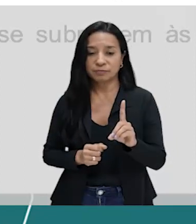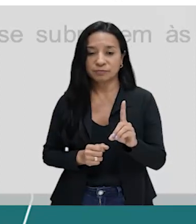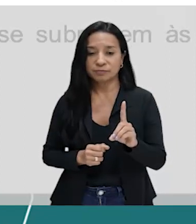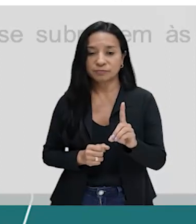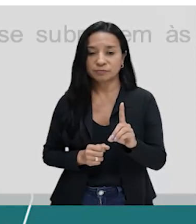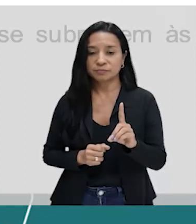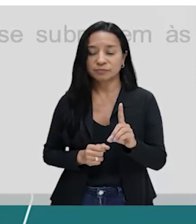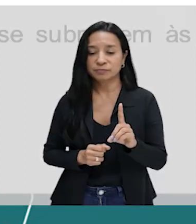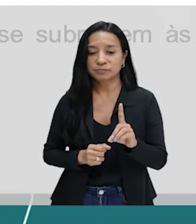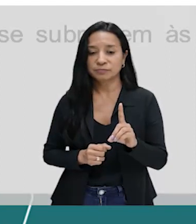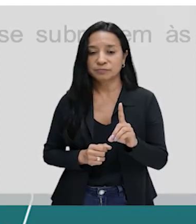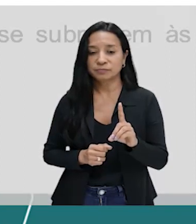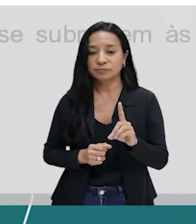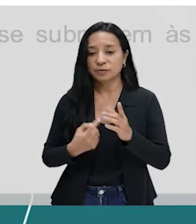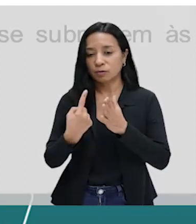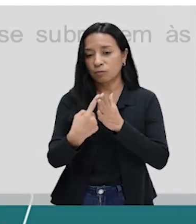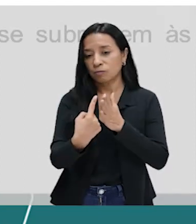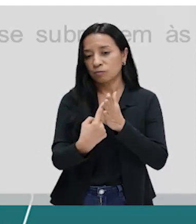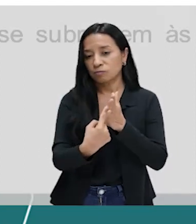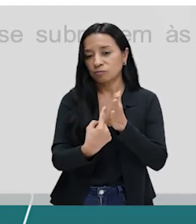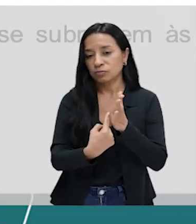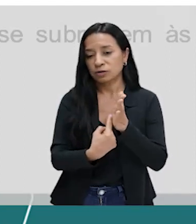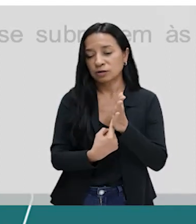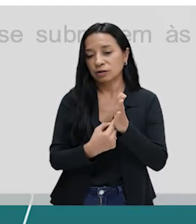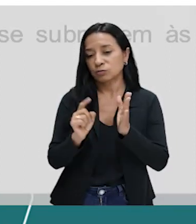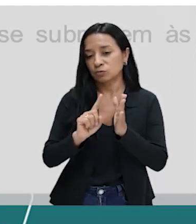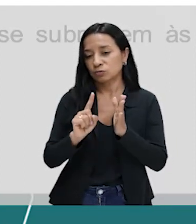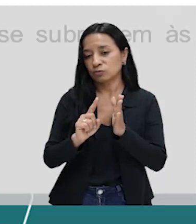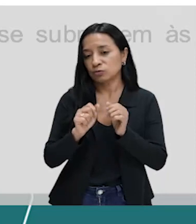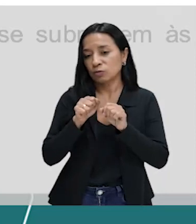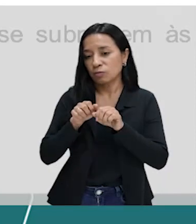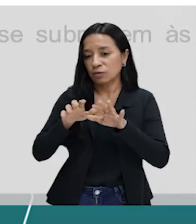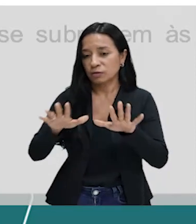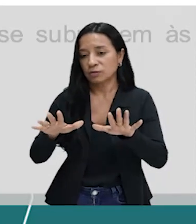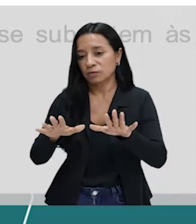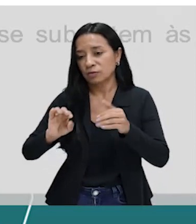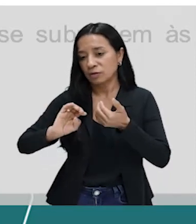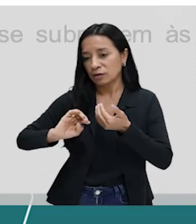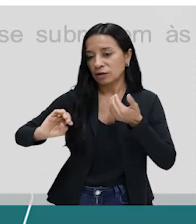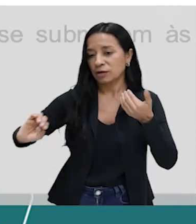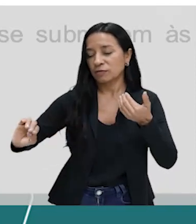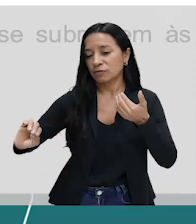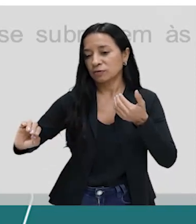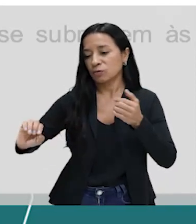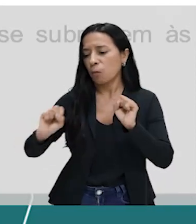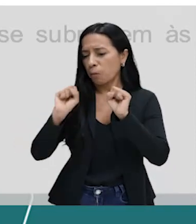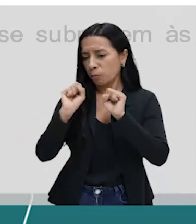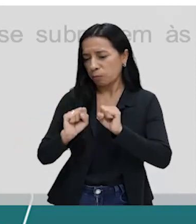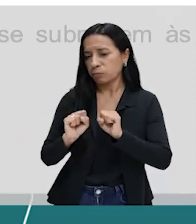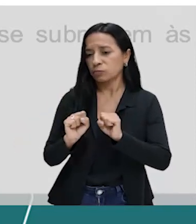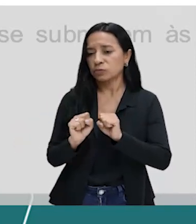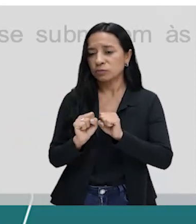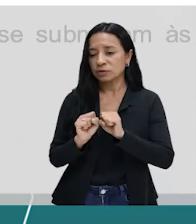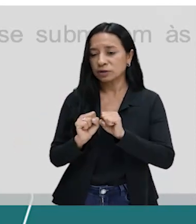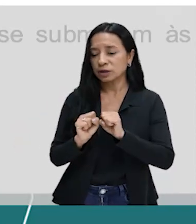plena vigência do Tratado de Não Proliferação, que afastou a possibilidade de um conflito nuclear? Não, pelo